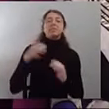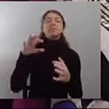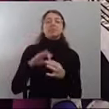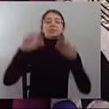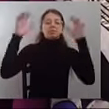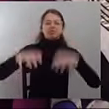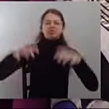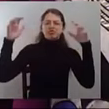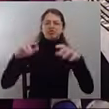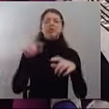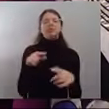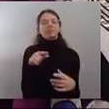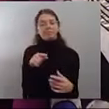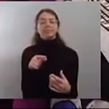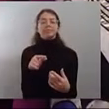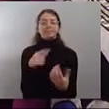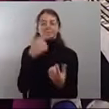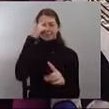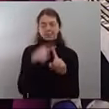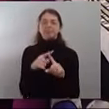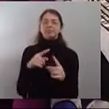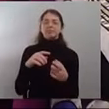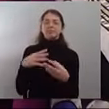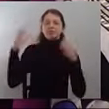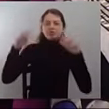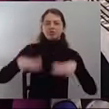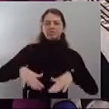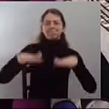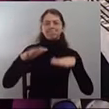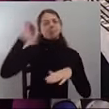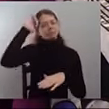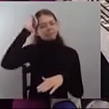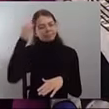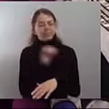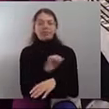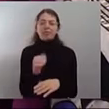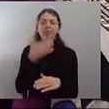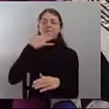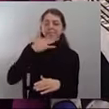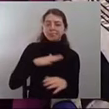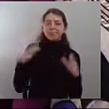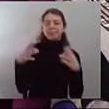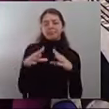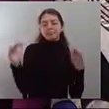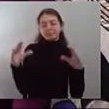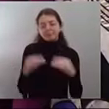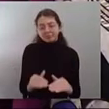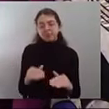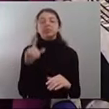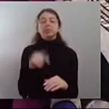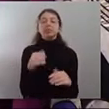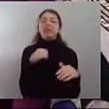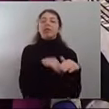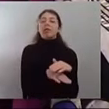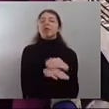tenha como ideia-chave a mitigação dos impactos negativos das cheias e, de preferência, que não seja para ficar na gaveta, porque o que lá consta não convém a este